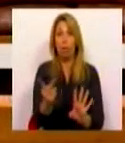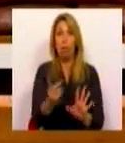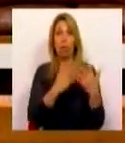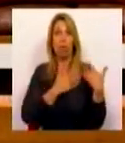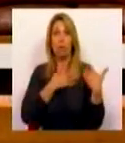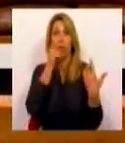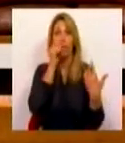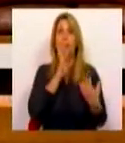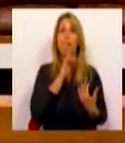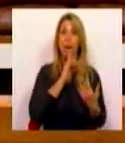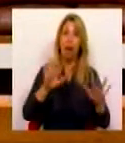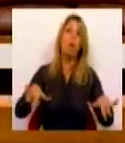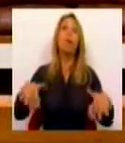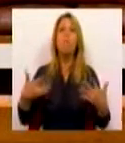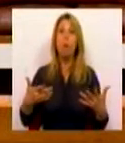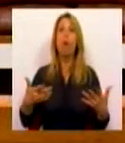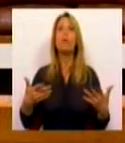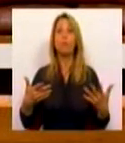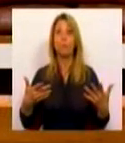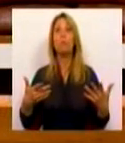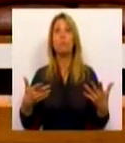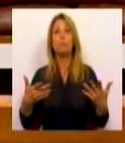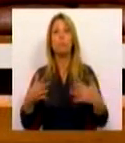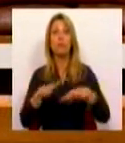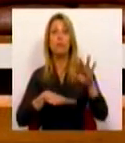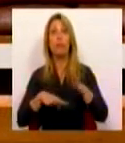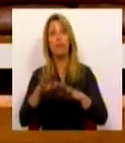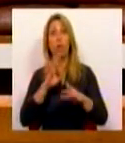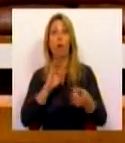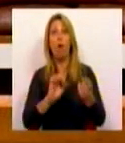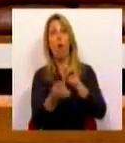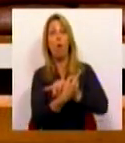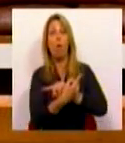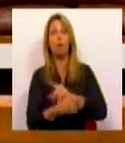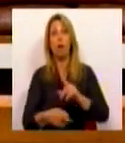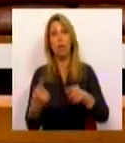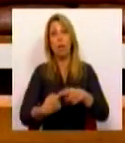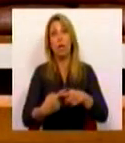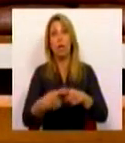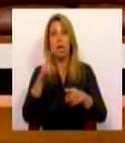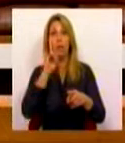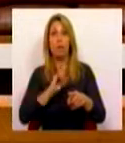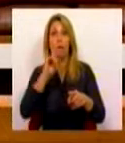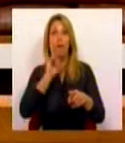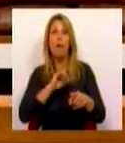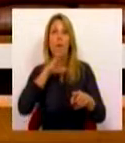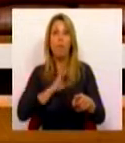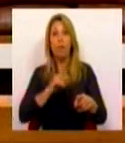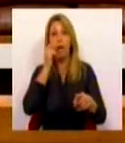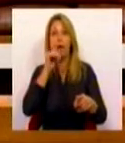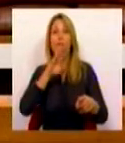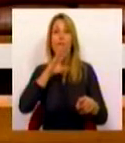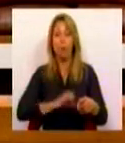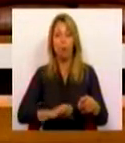parentais pode ser julgado contrário aos interesses dos filhos e das filhas. Os sucessivos governos